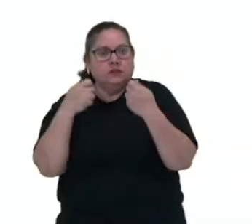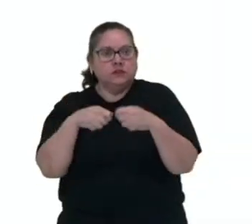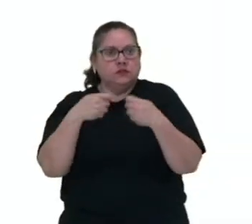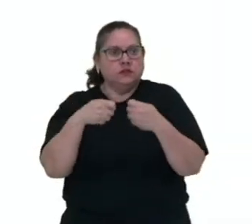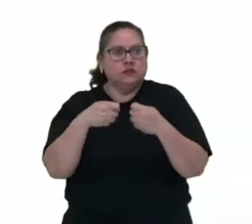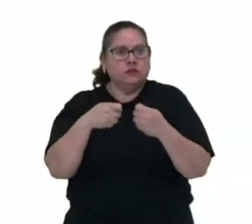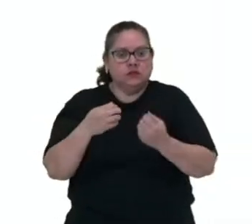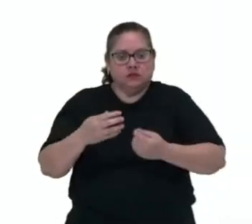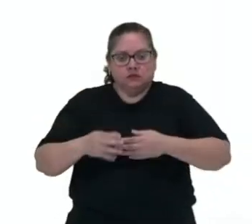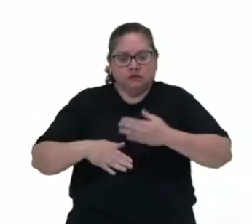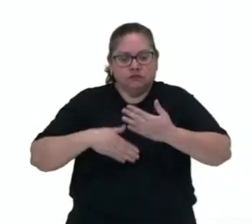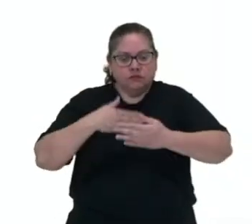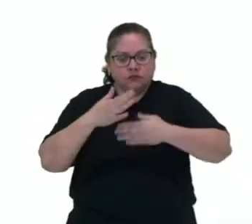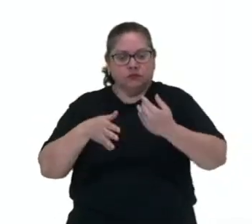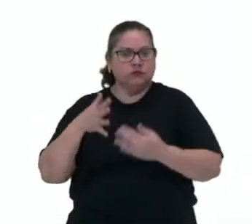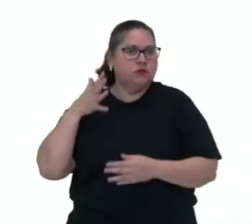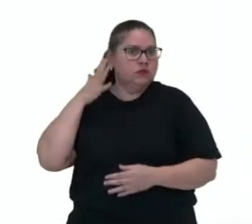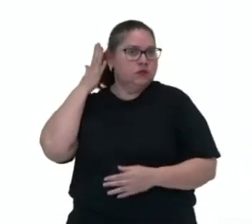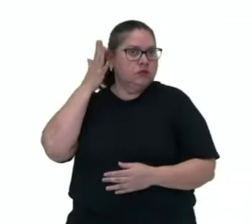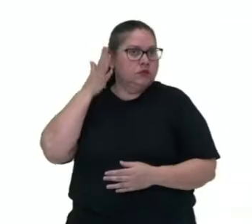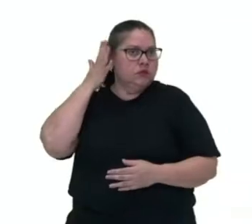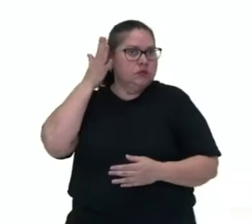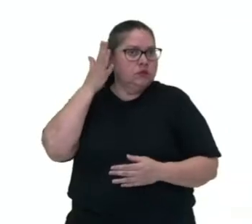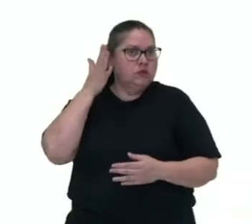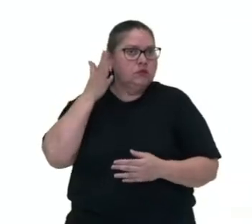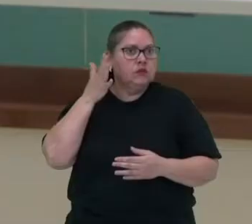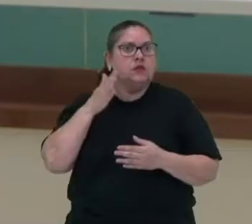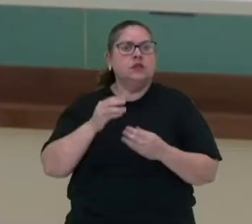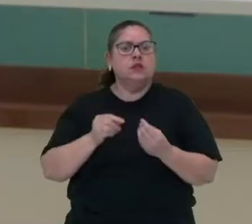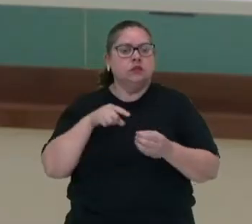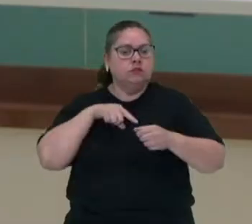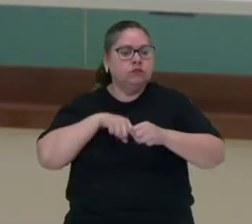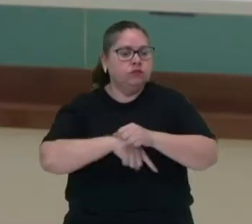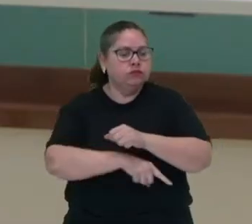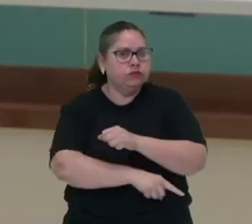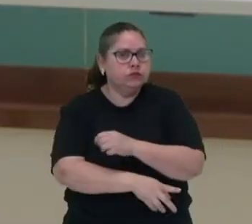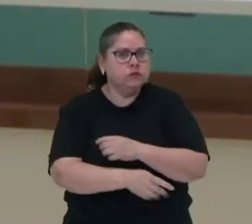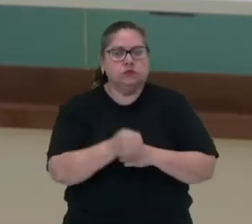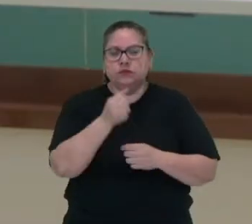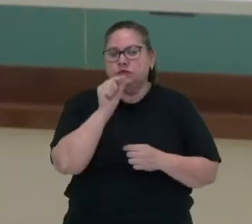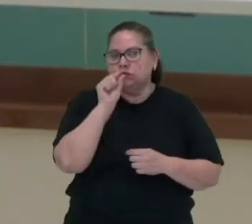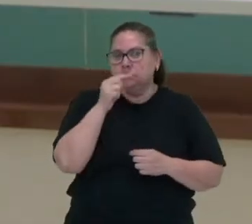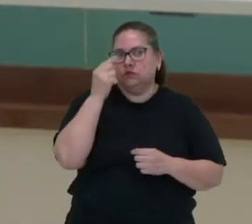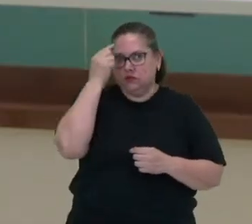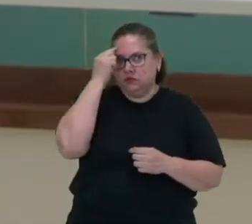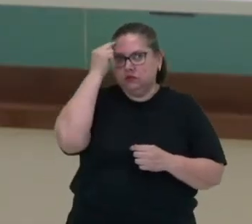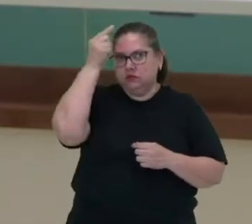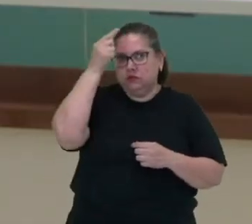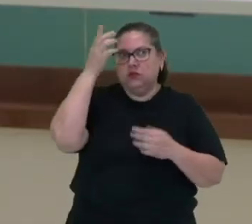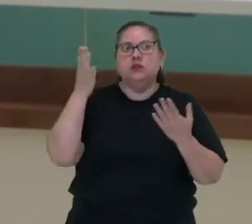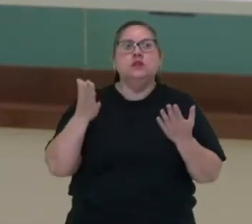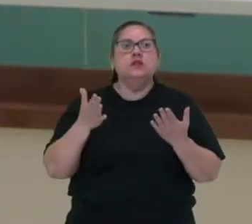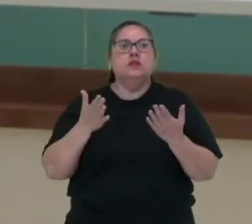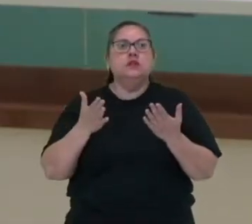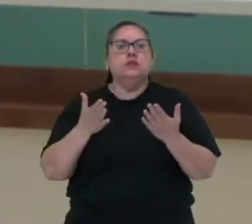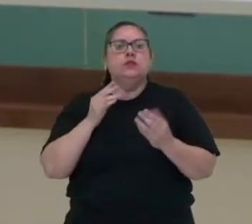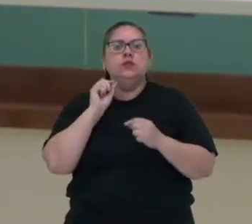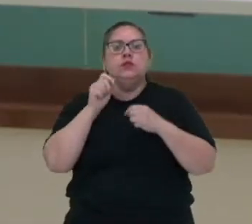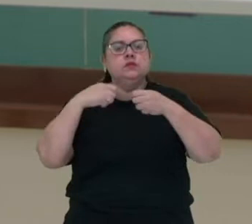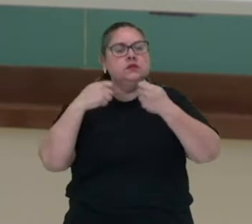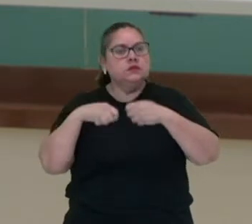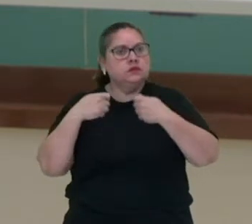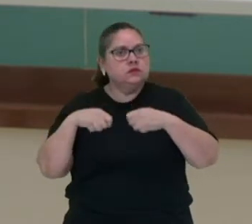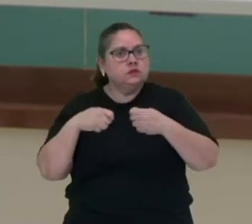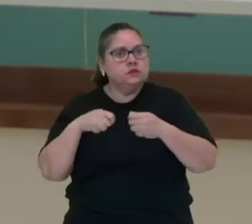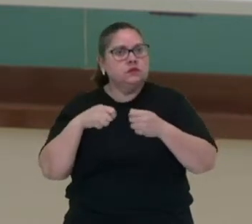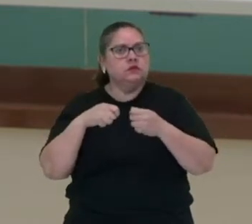para desenvolver oratória. Então, a gente vai se aprofundar um pouquinho nessas ideias da oratória. O que